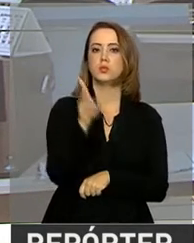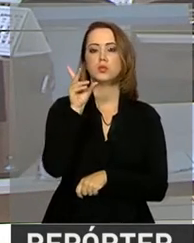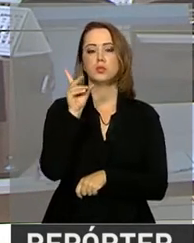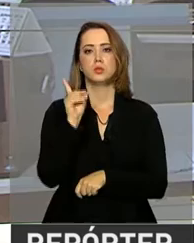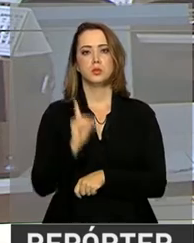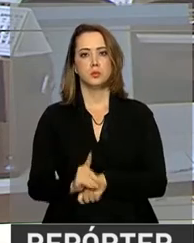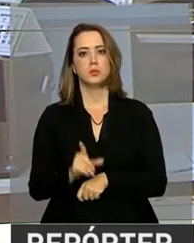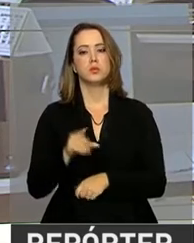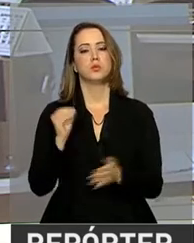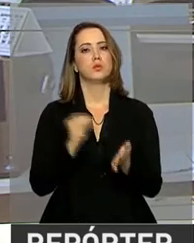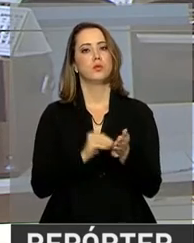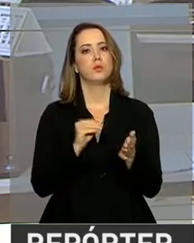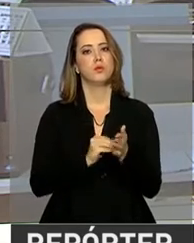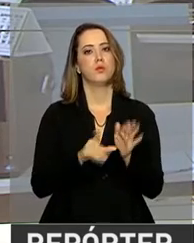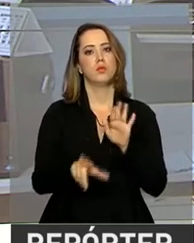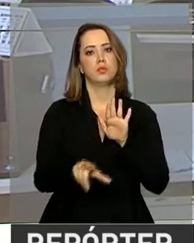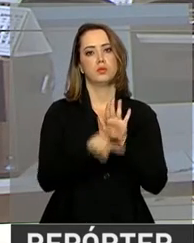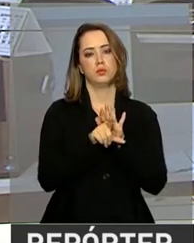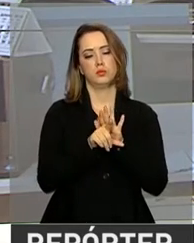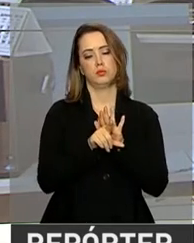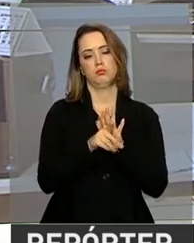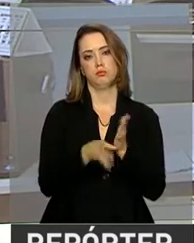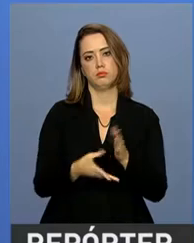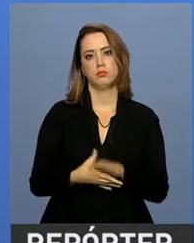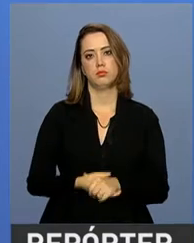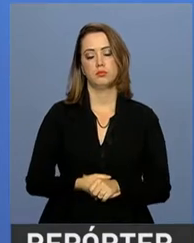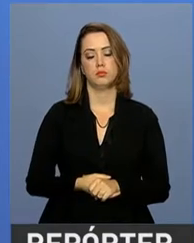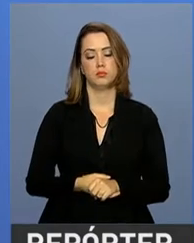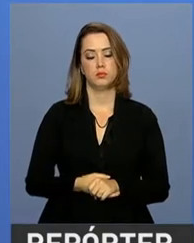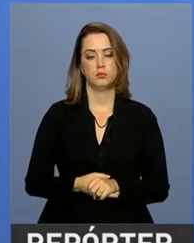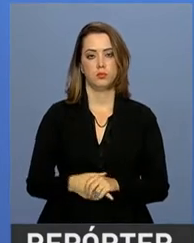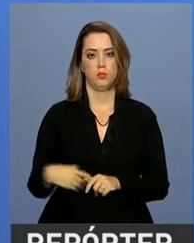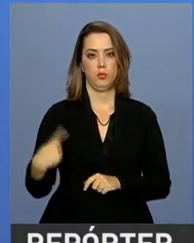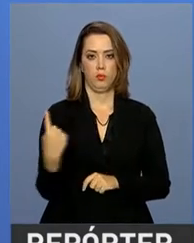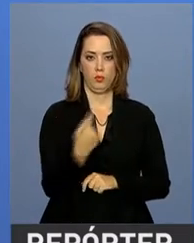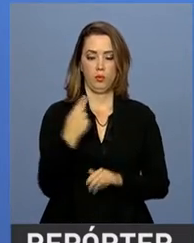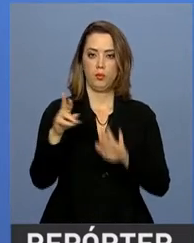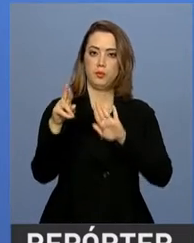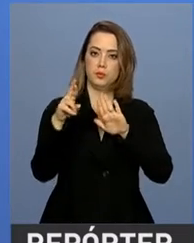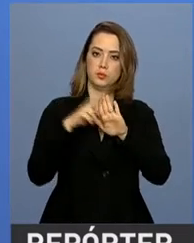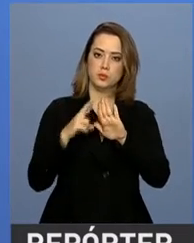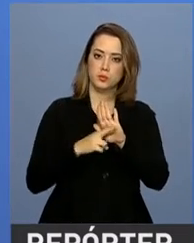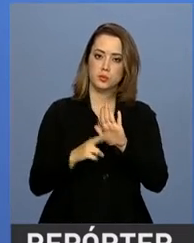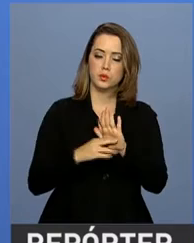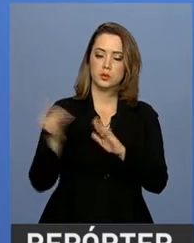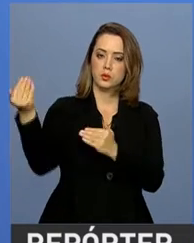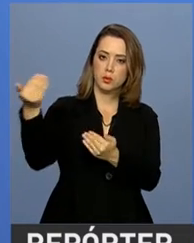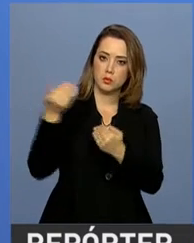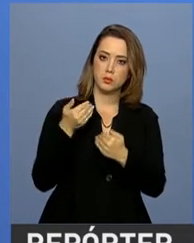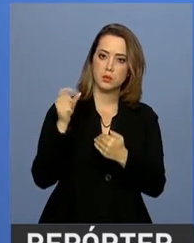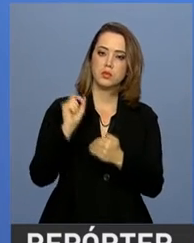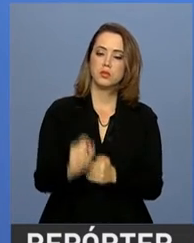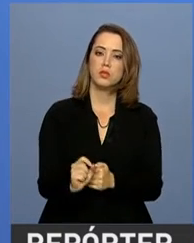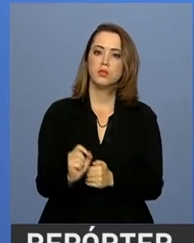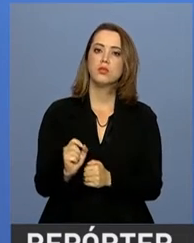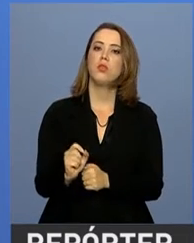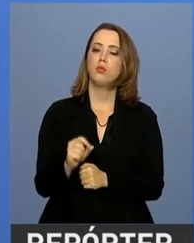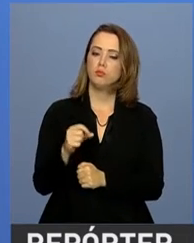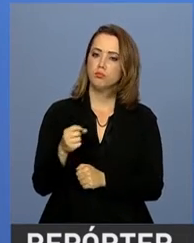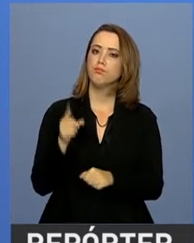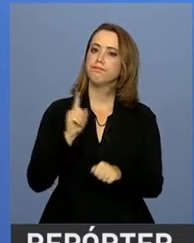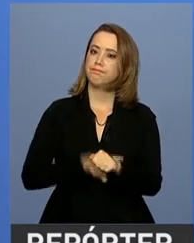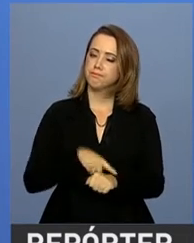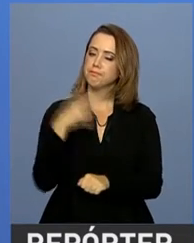pela falta de regulamentação de um direito. Uma regulamentação que vem num momento muito